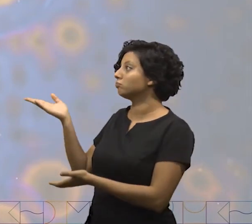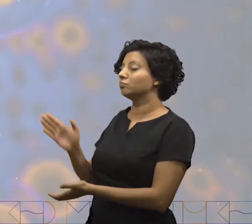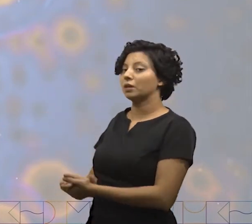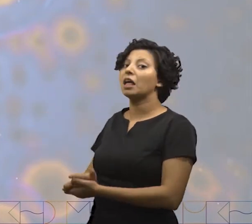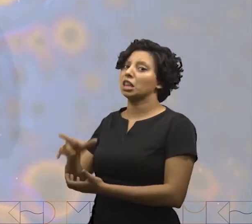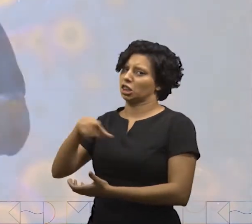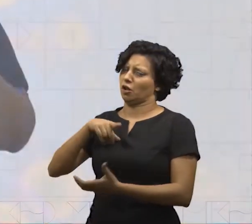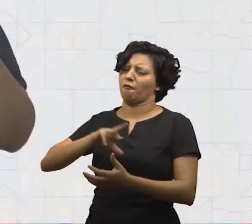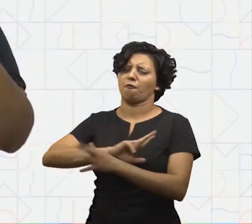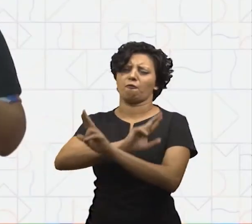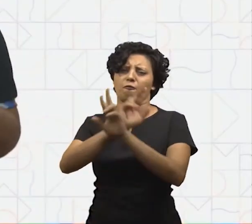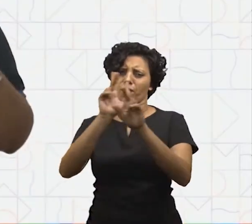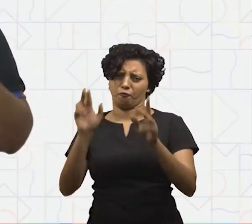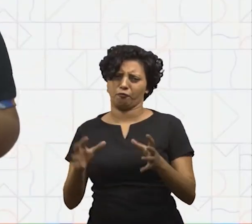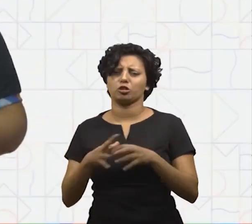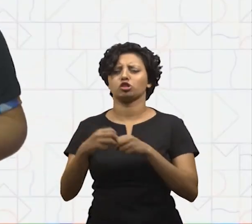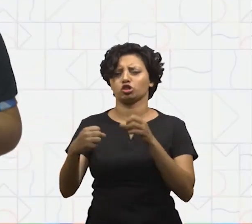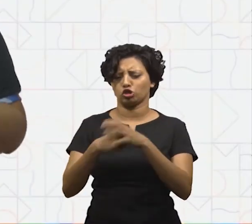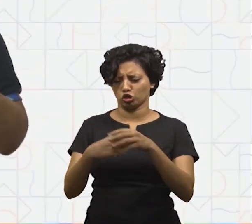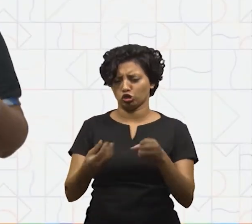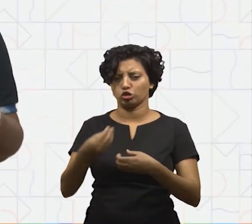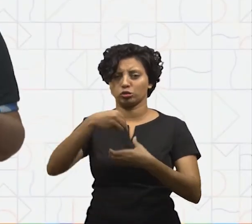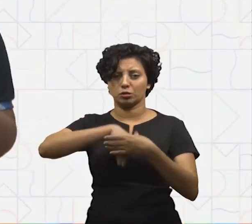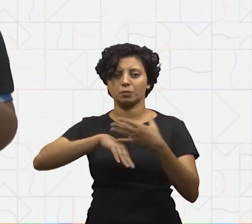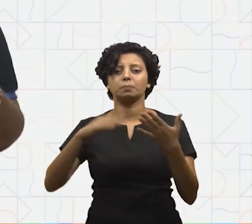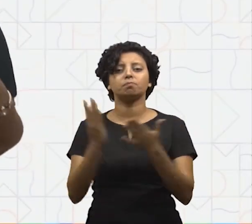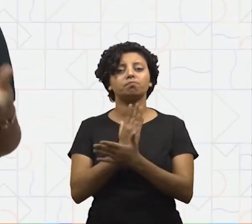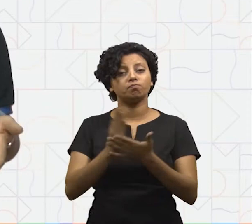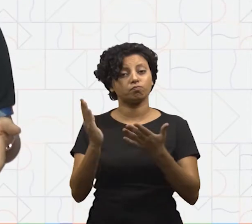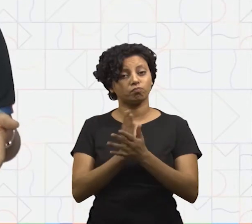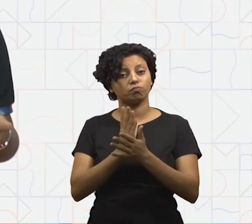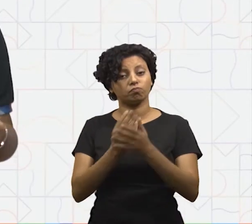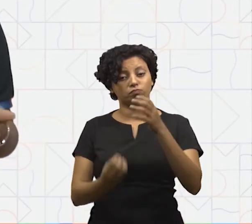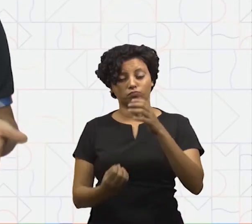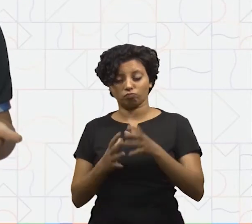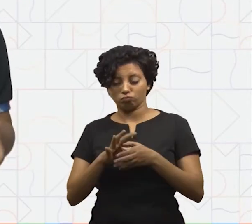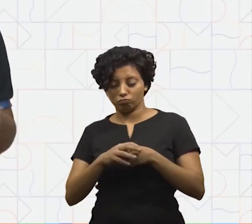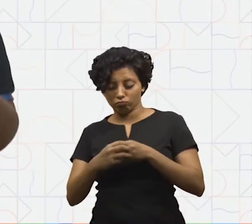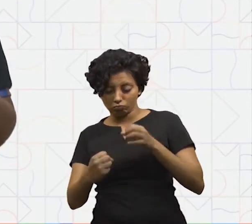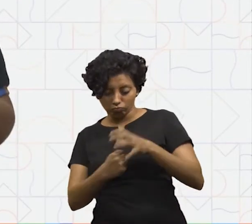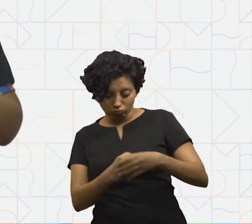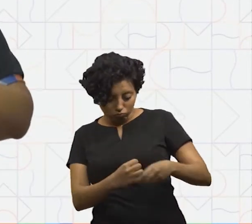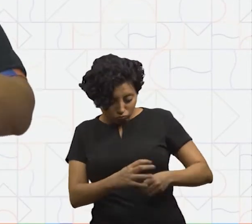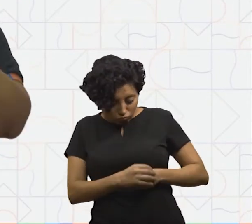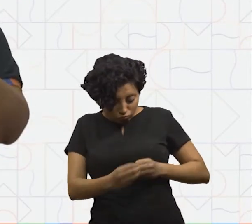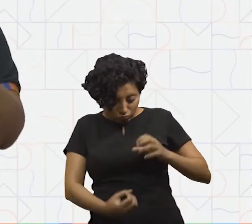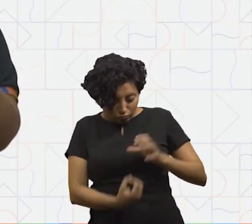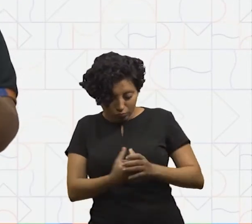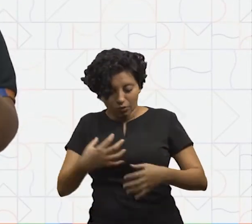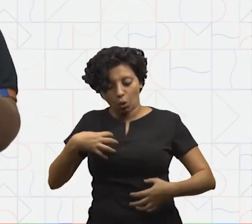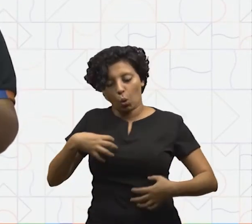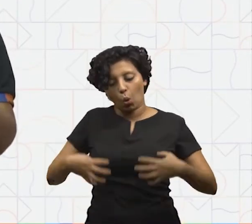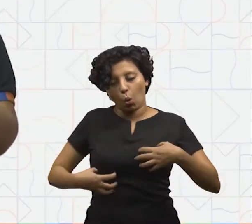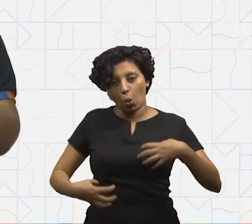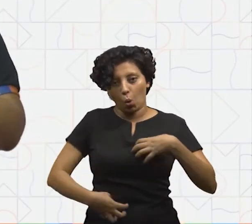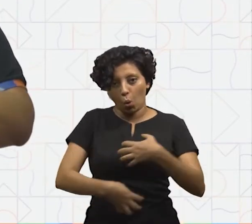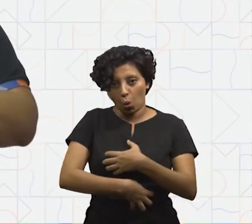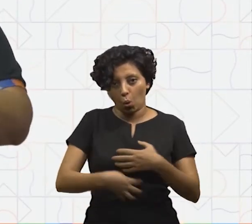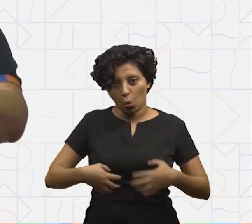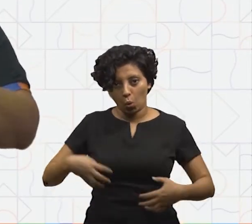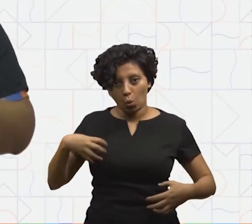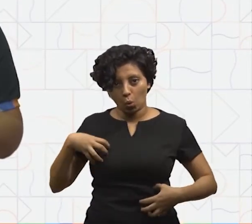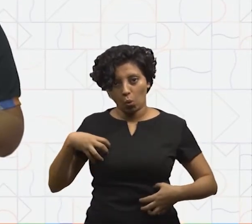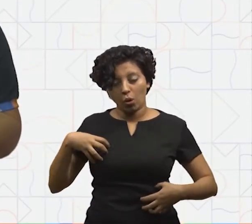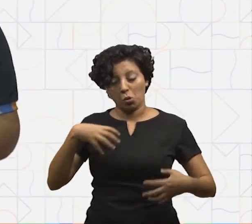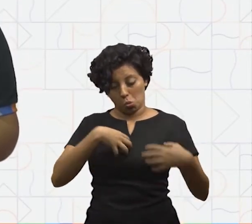muitas células. Algumas dessas células se unem e formam órgãos. Portanto, os órgãos são aglomerados de células